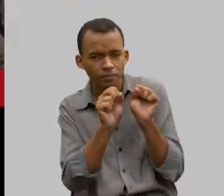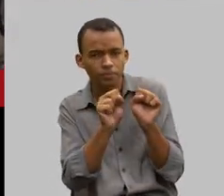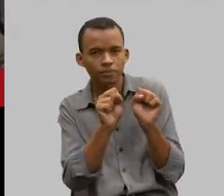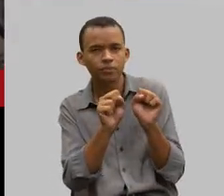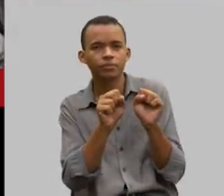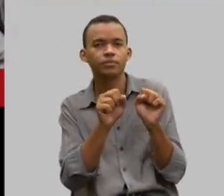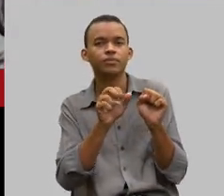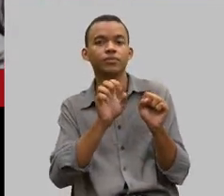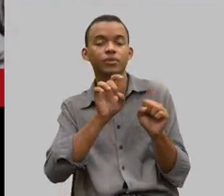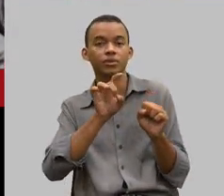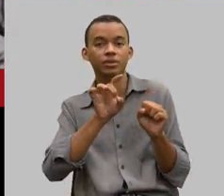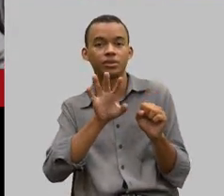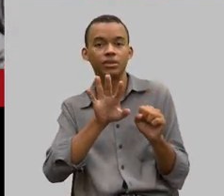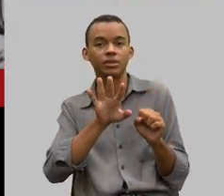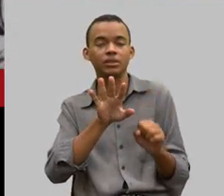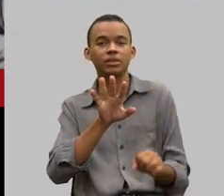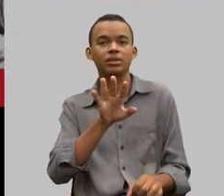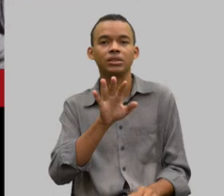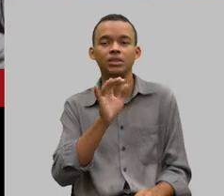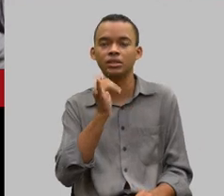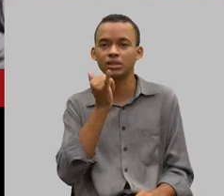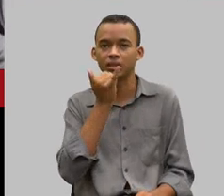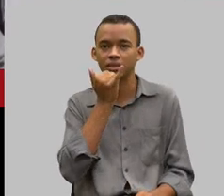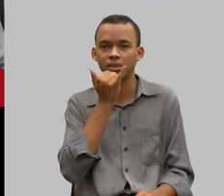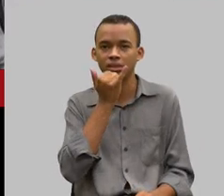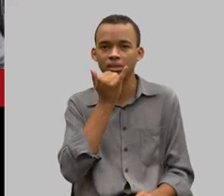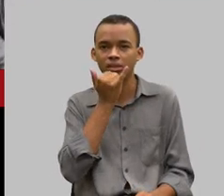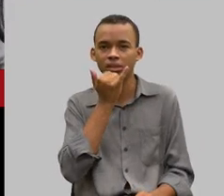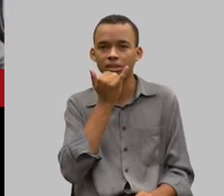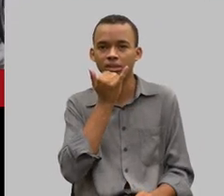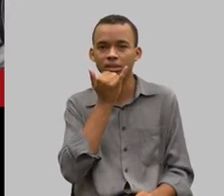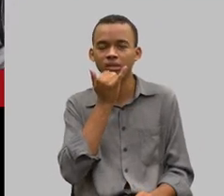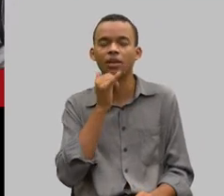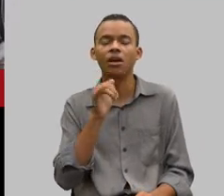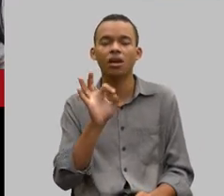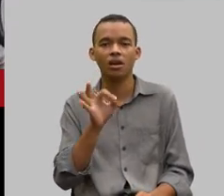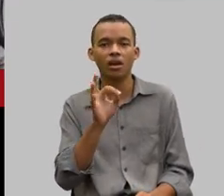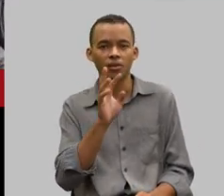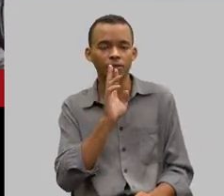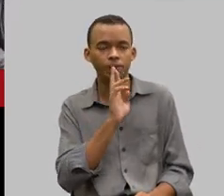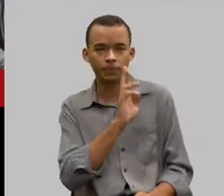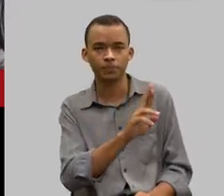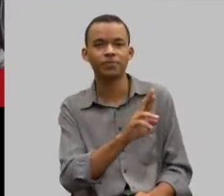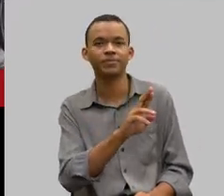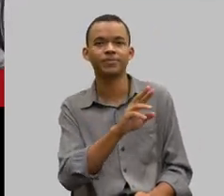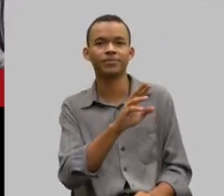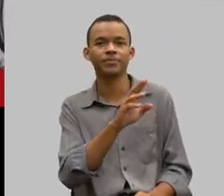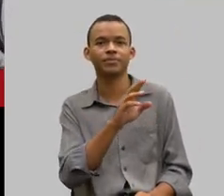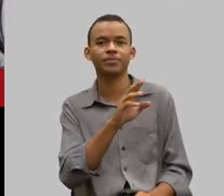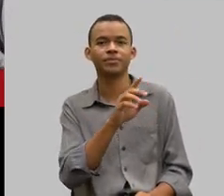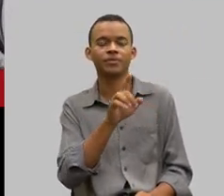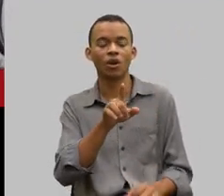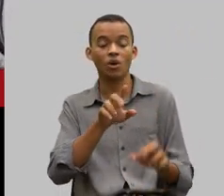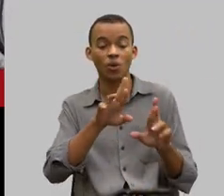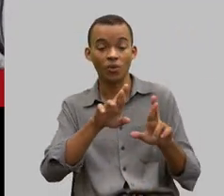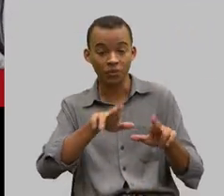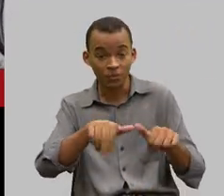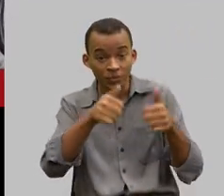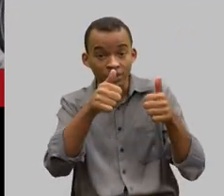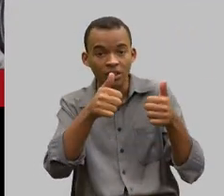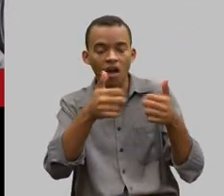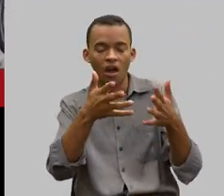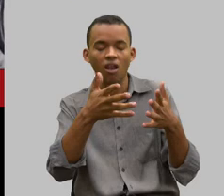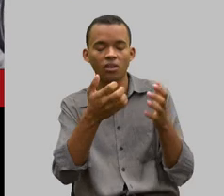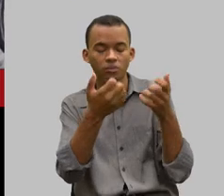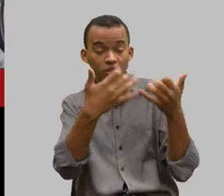reforçando desculpe aí tem a sua réplica só reforçando esse convite na próxima sexta-feira dia 5 de